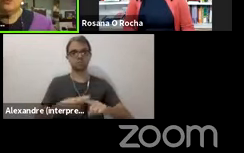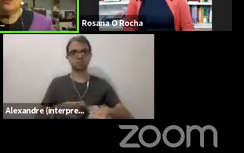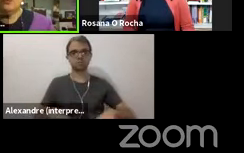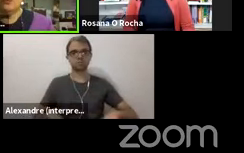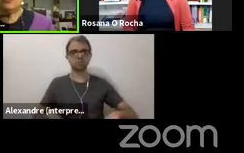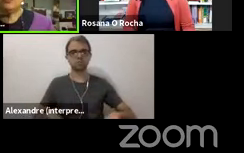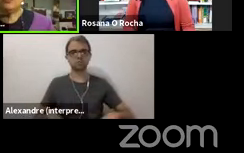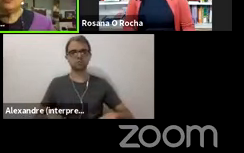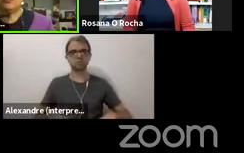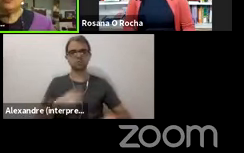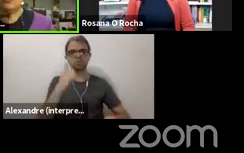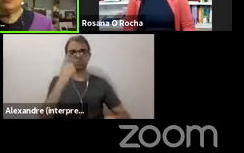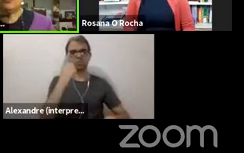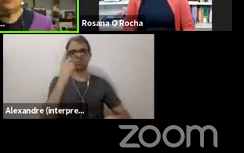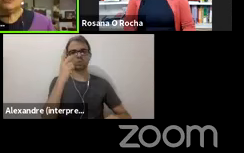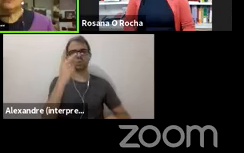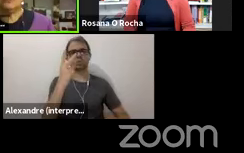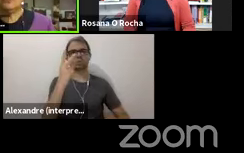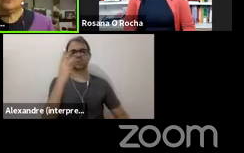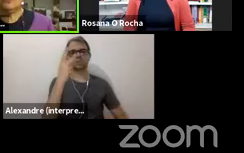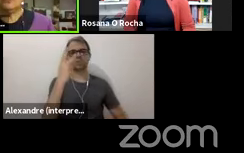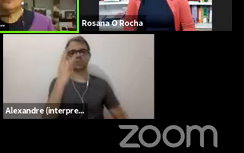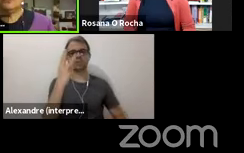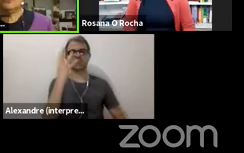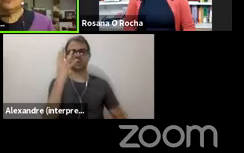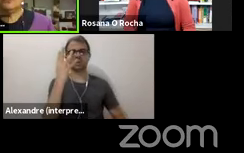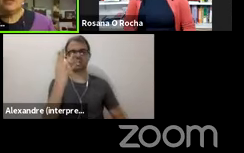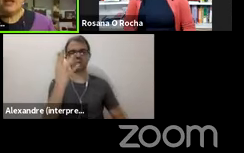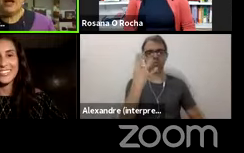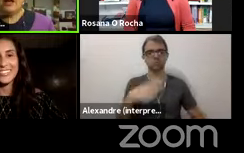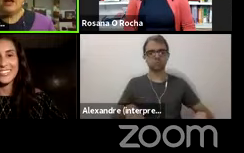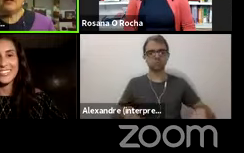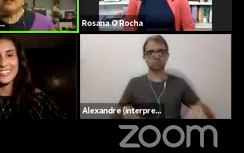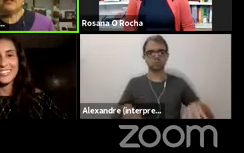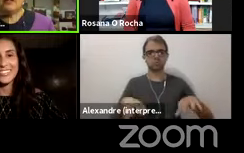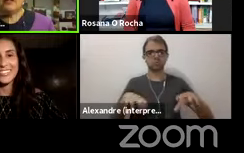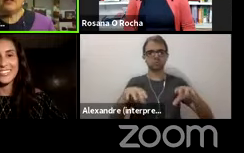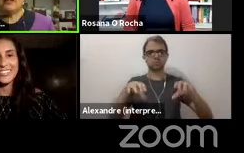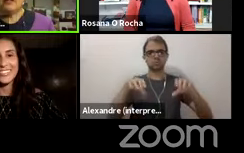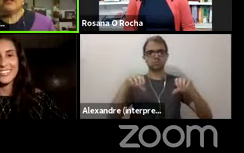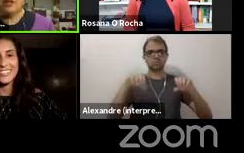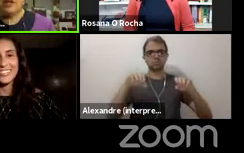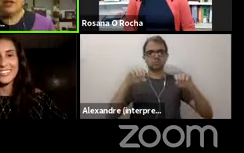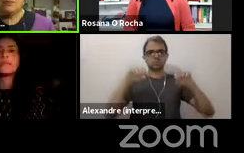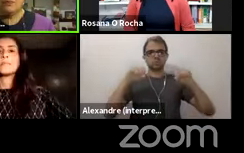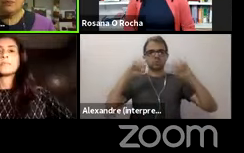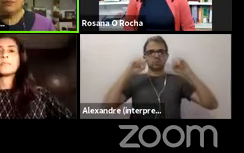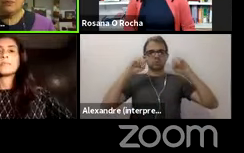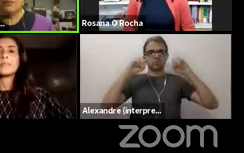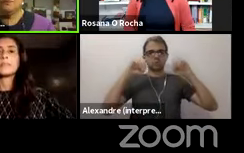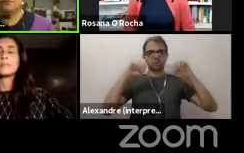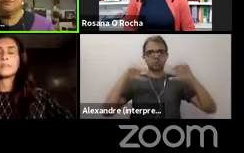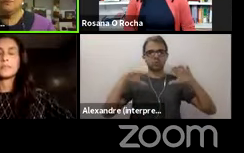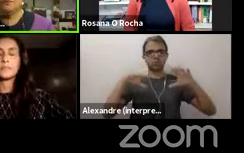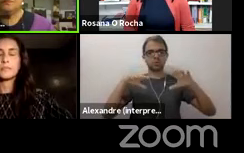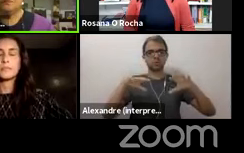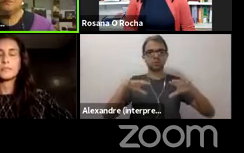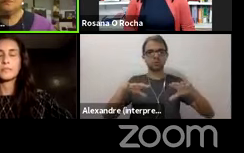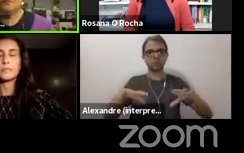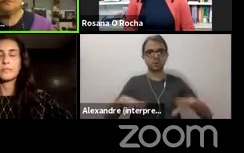1, 2, 3, 4. E expirar em 8 tempos.